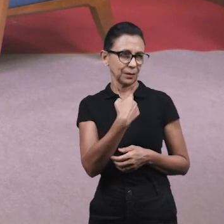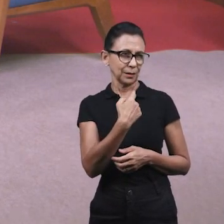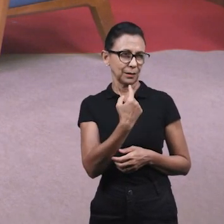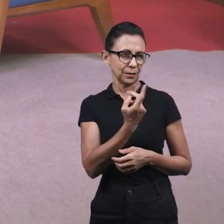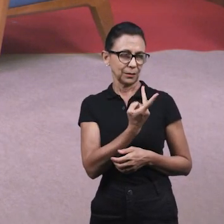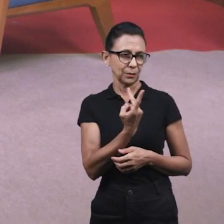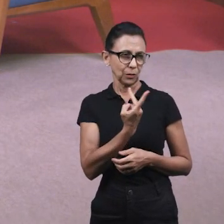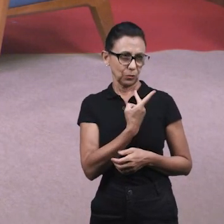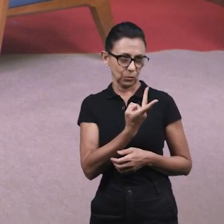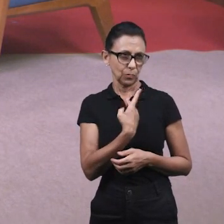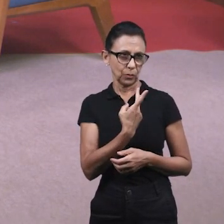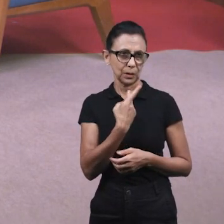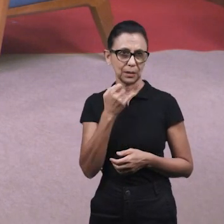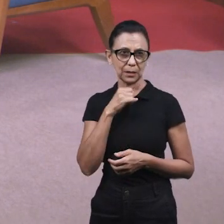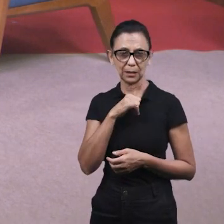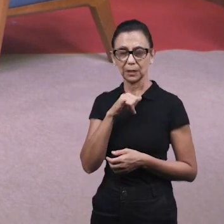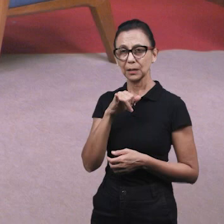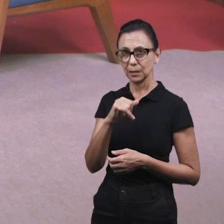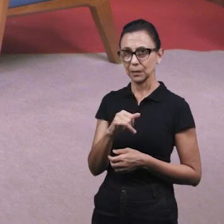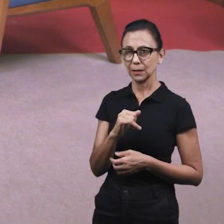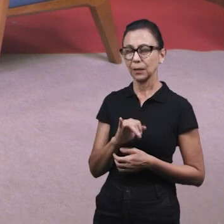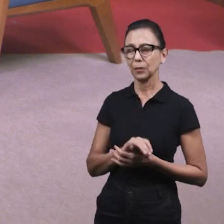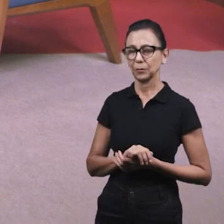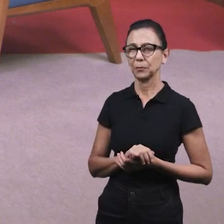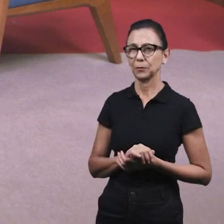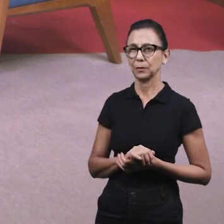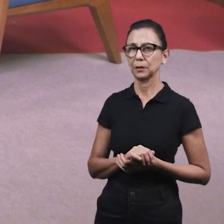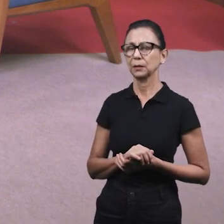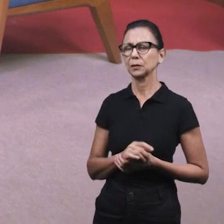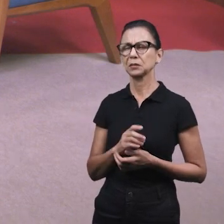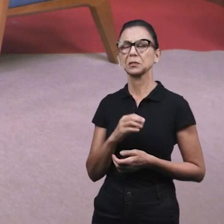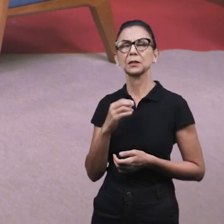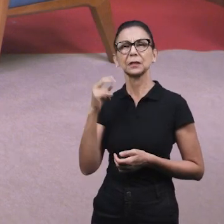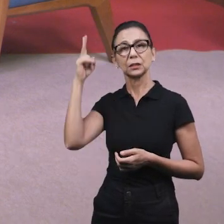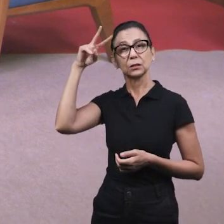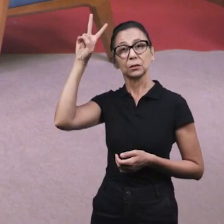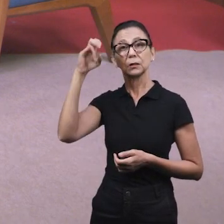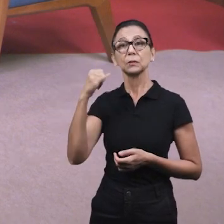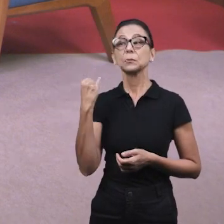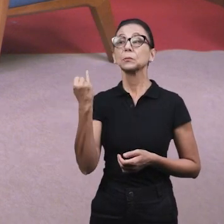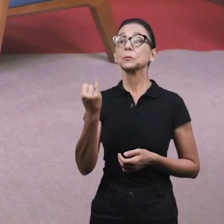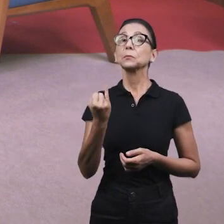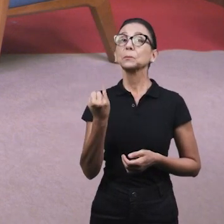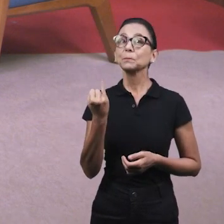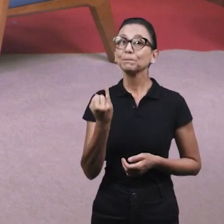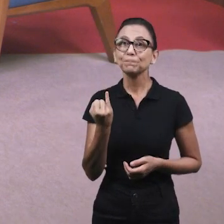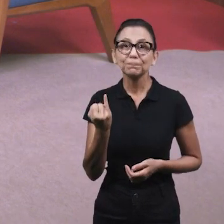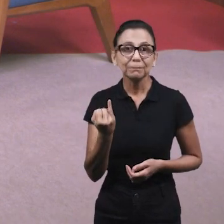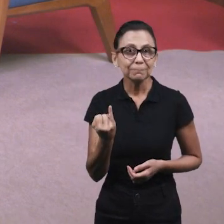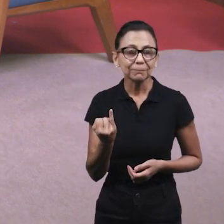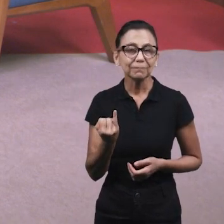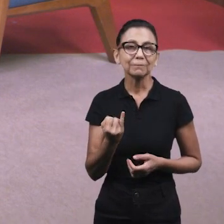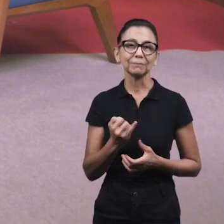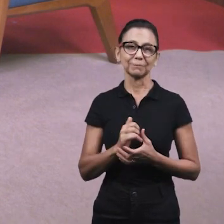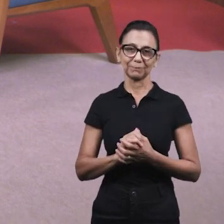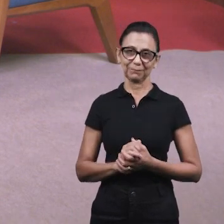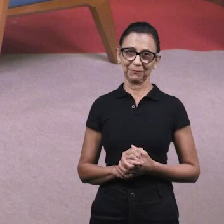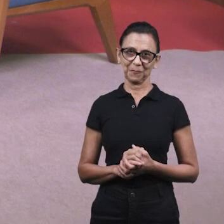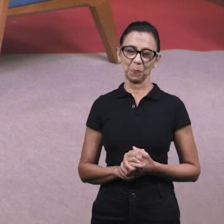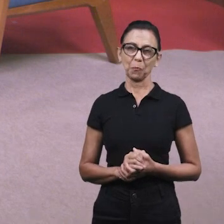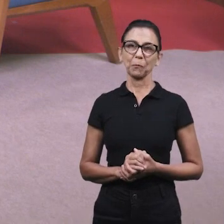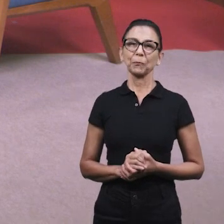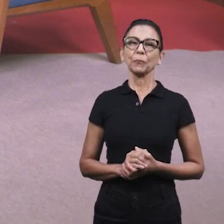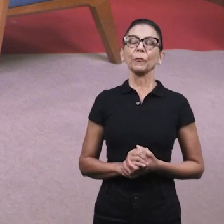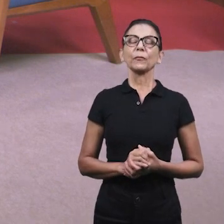histórico, o conhecimento histórico é importantíssimo. Claro. Agora, acima de